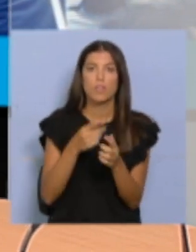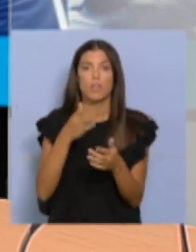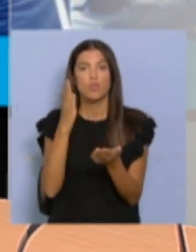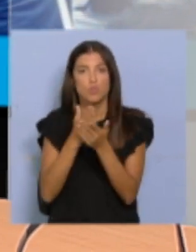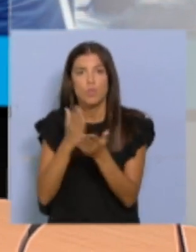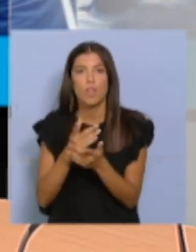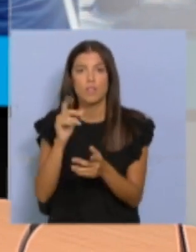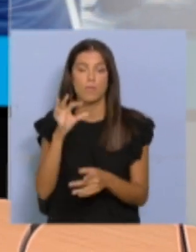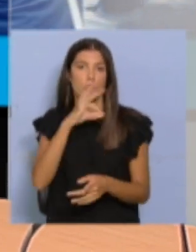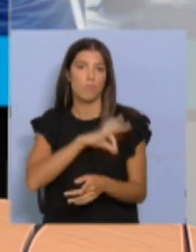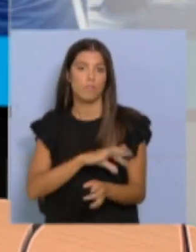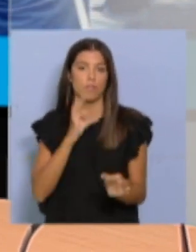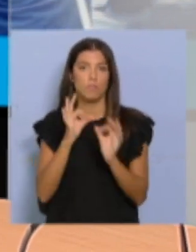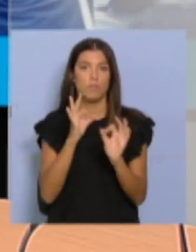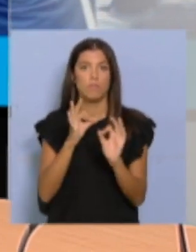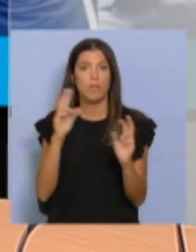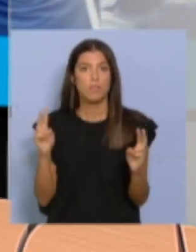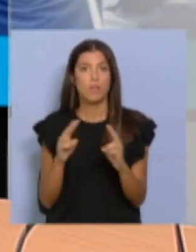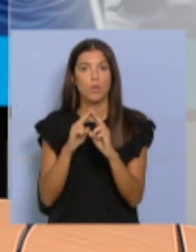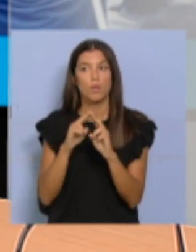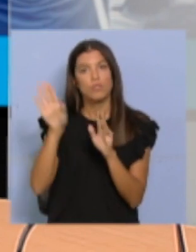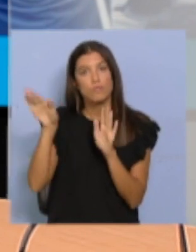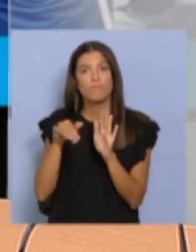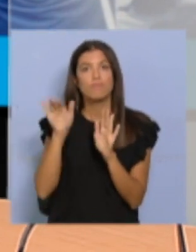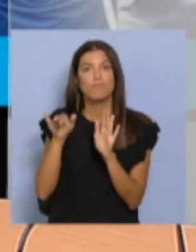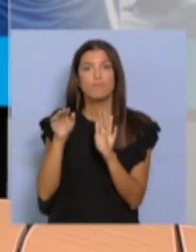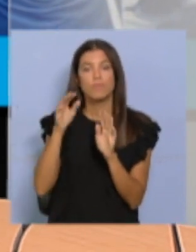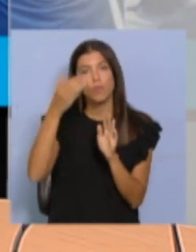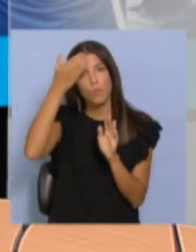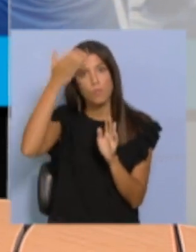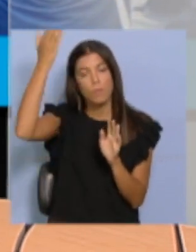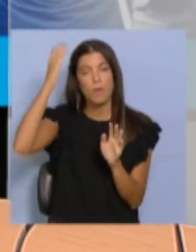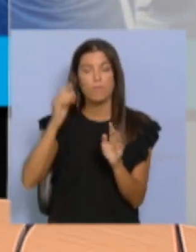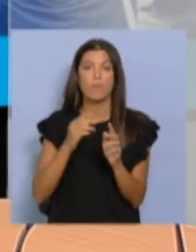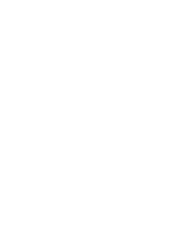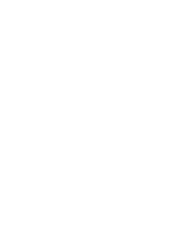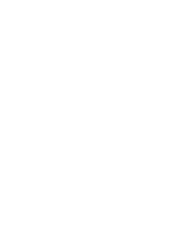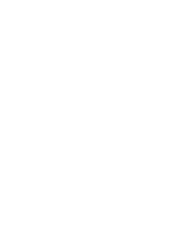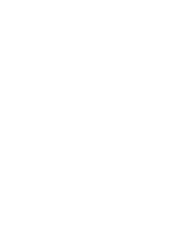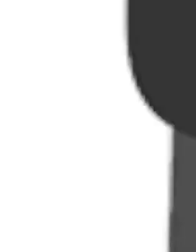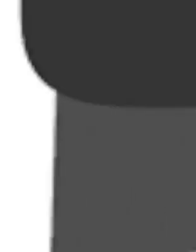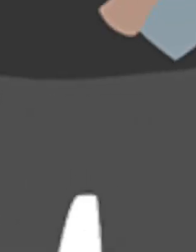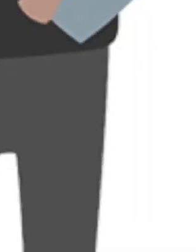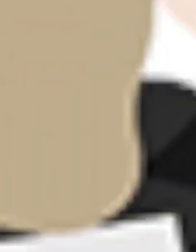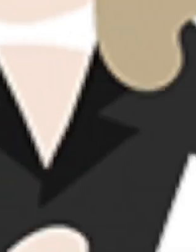que se preparam para esse encontro convocado pelo Papa. Vocação e lucro é o tema de hoje.